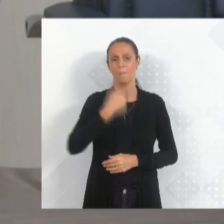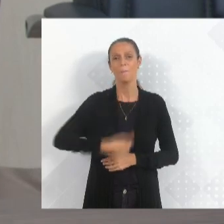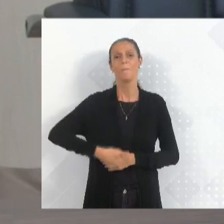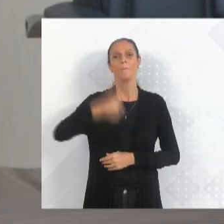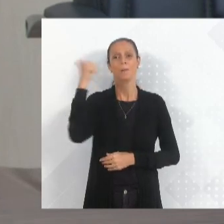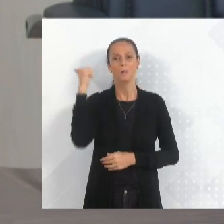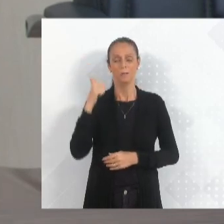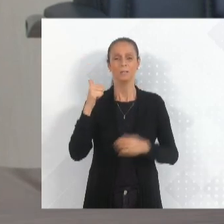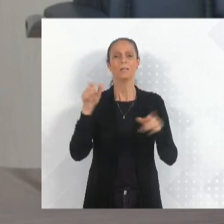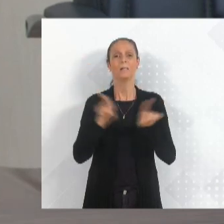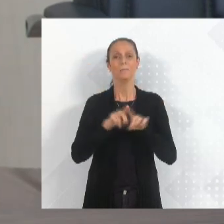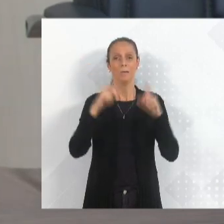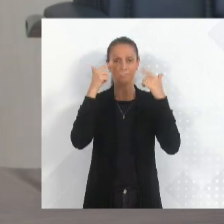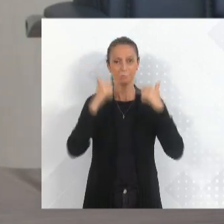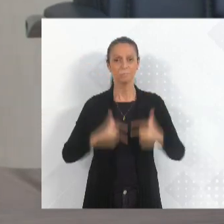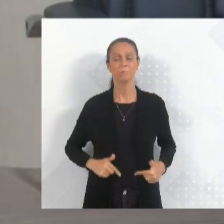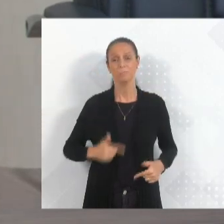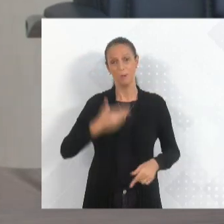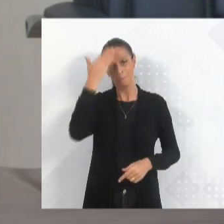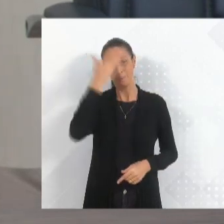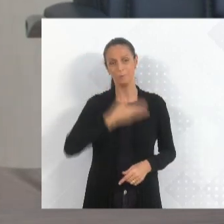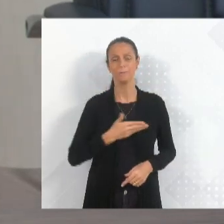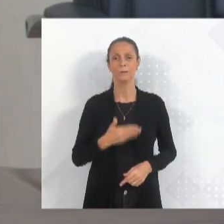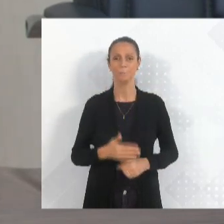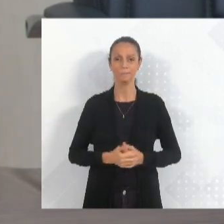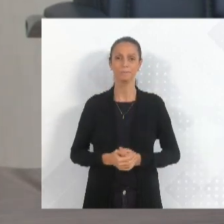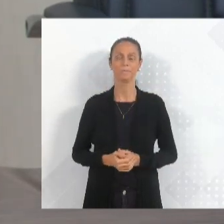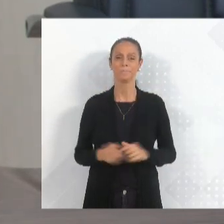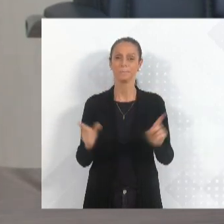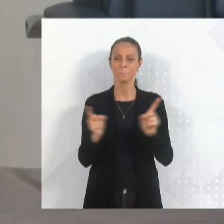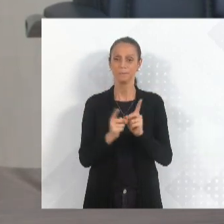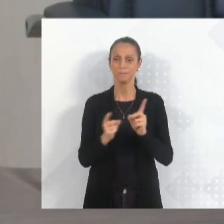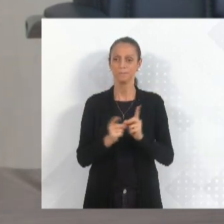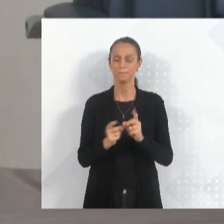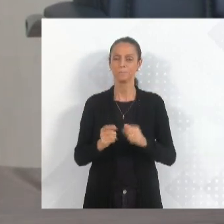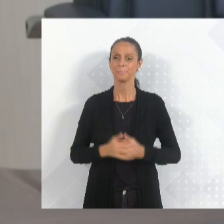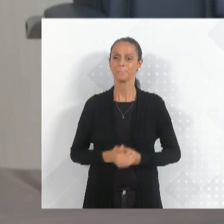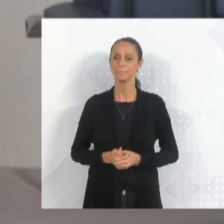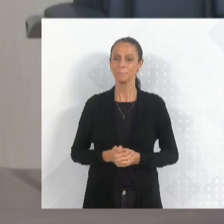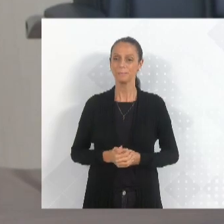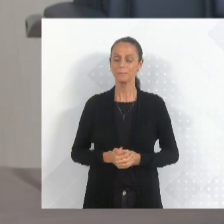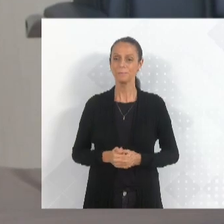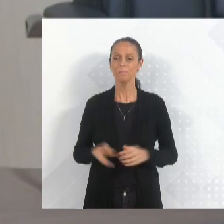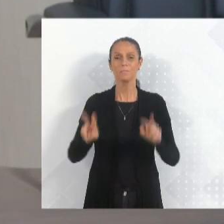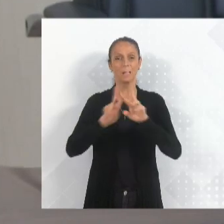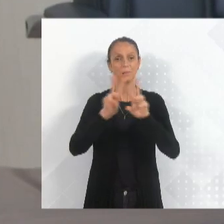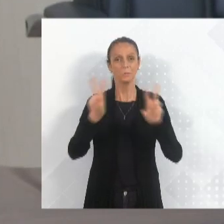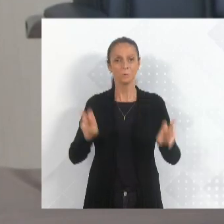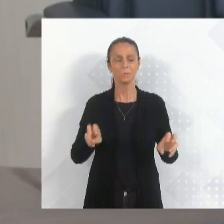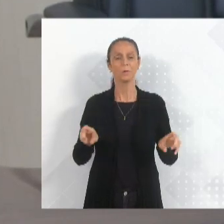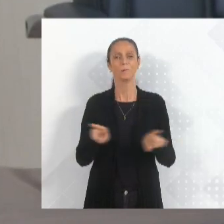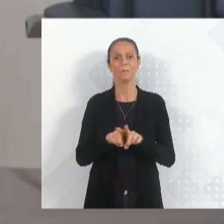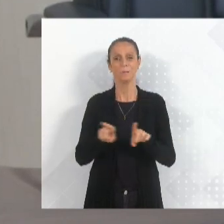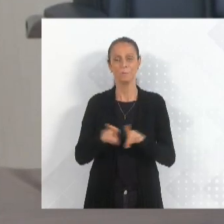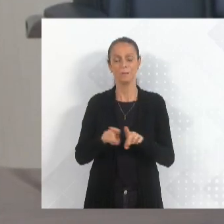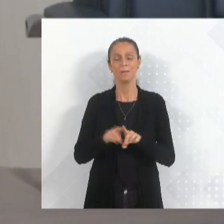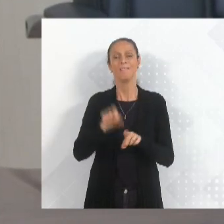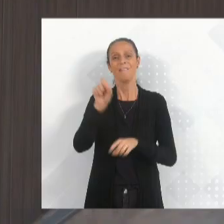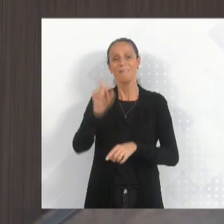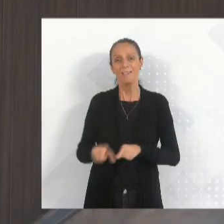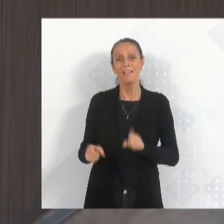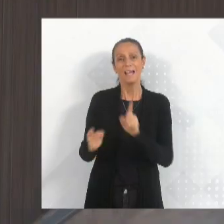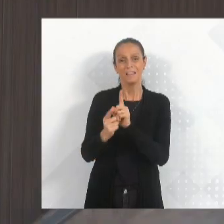maior transparência também. Os servidores do SAMAI, o servidor de carreira que atende o SAMAI.